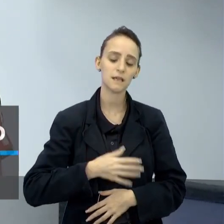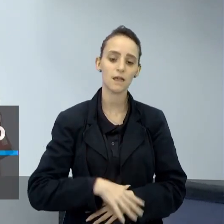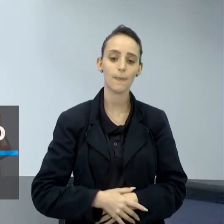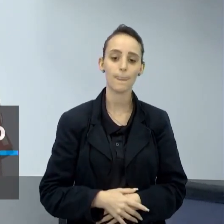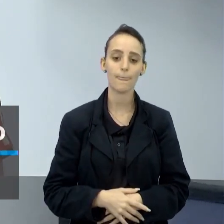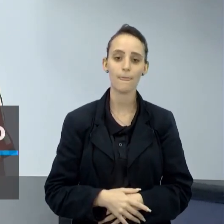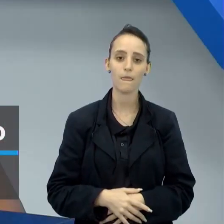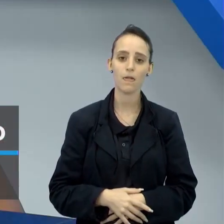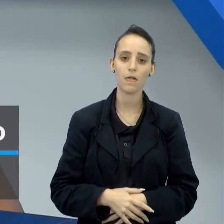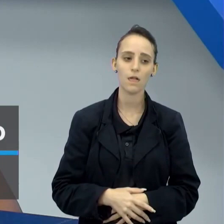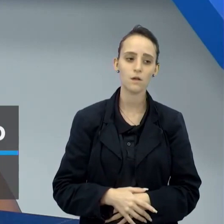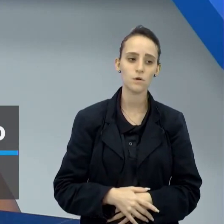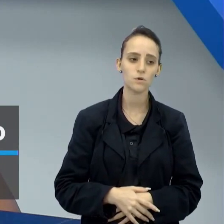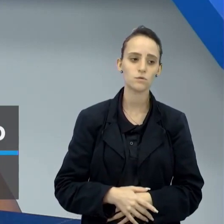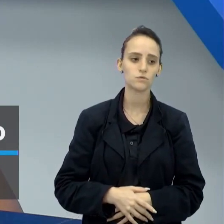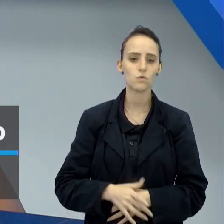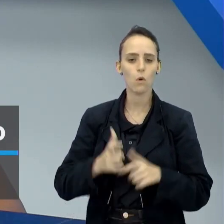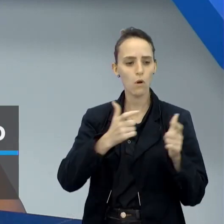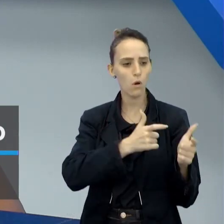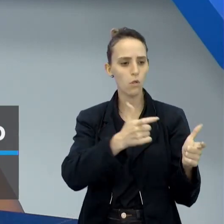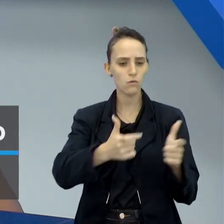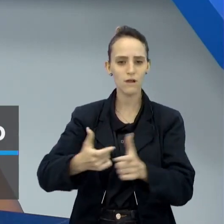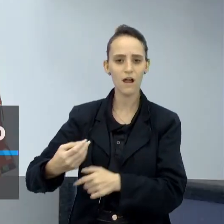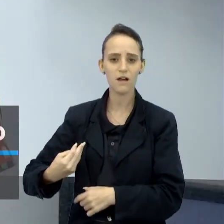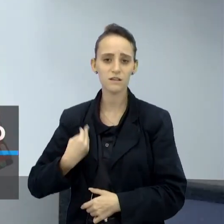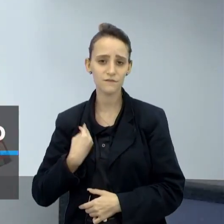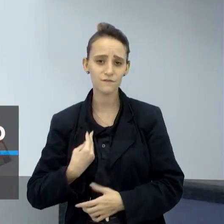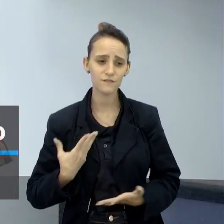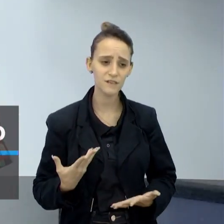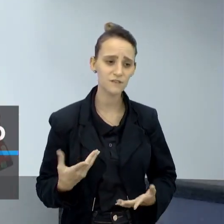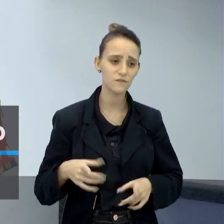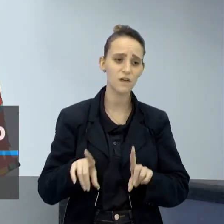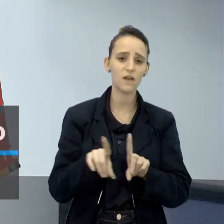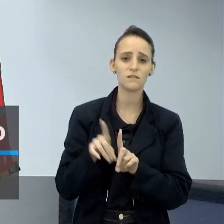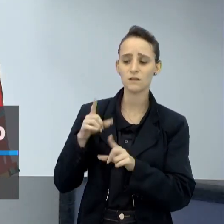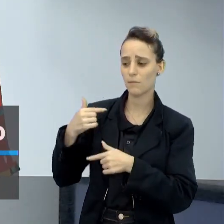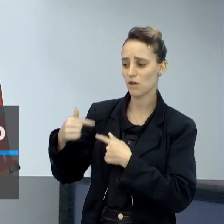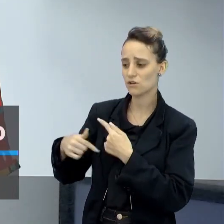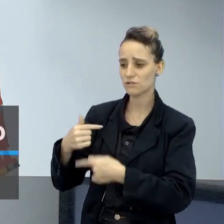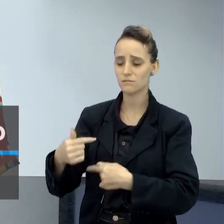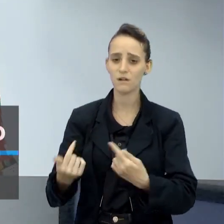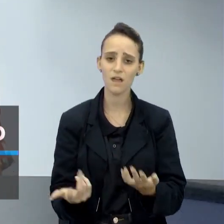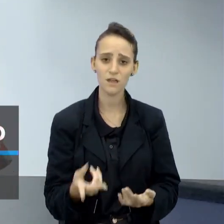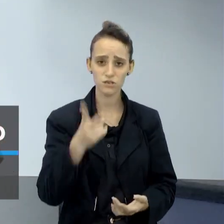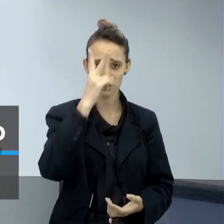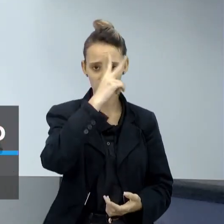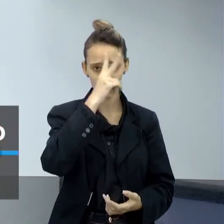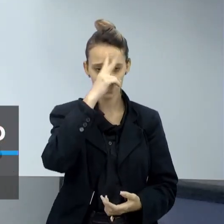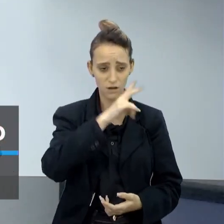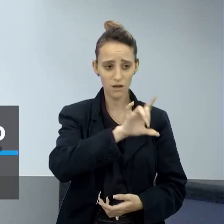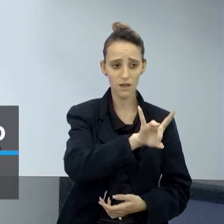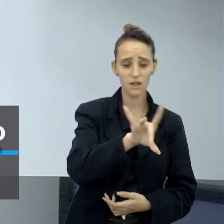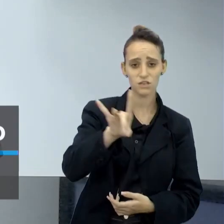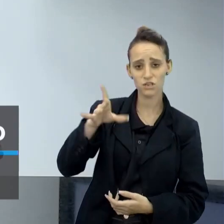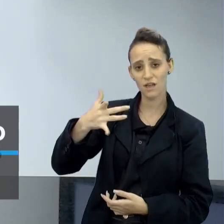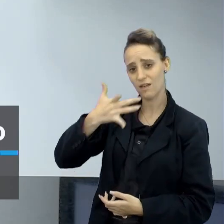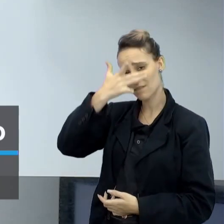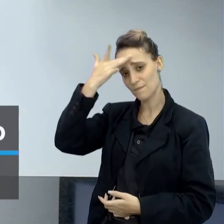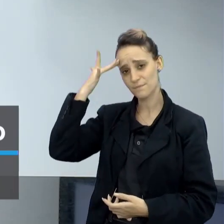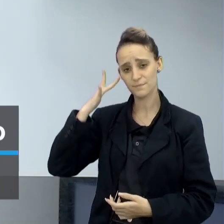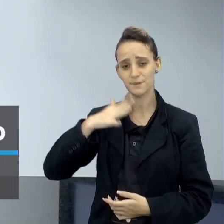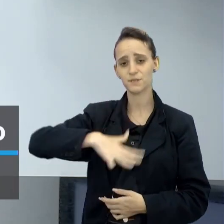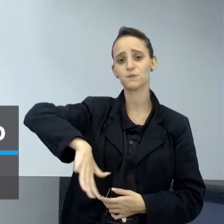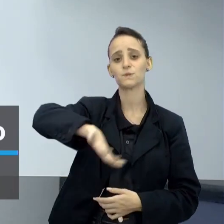ligação regional, com a questão histórica, com todo o conceito da construção que a gente traz dentro